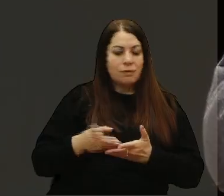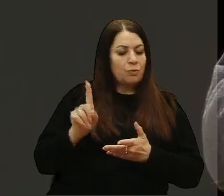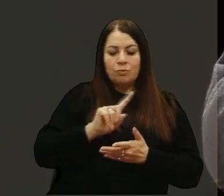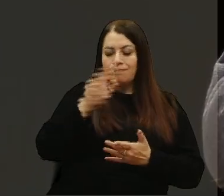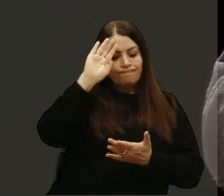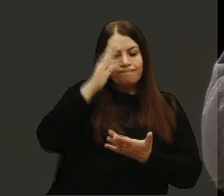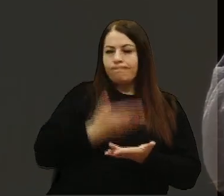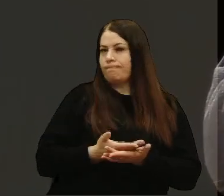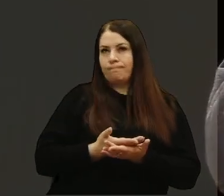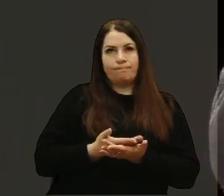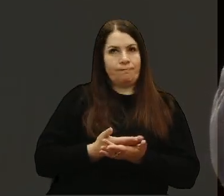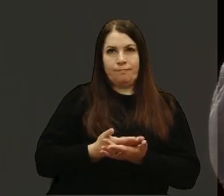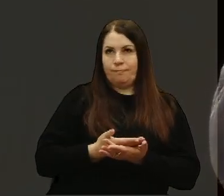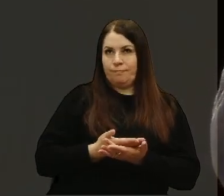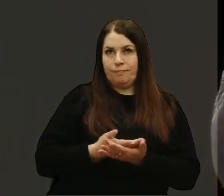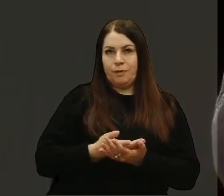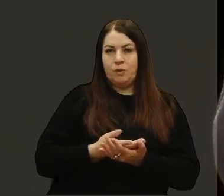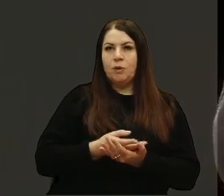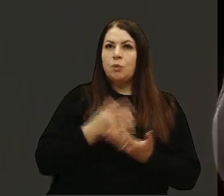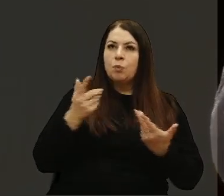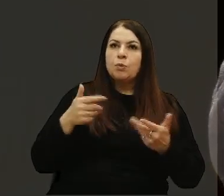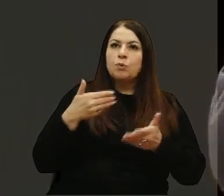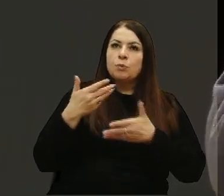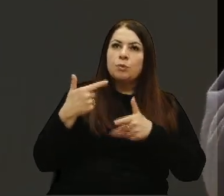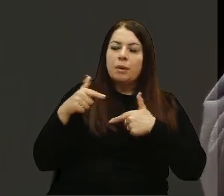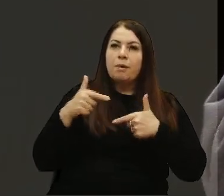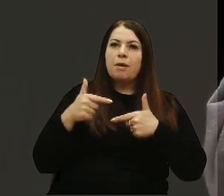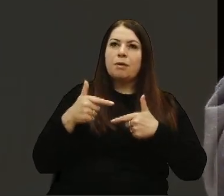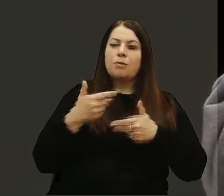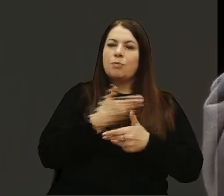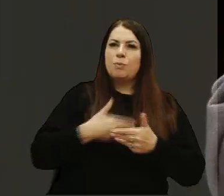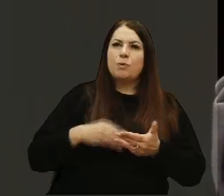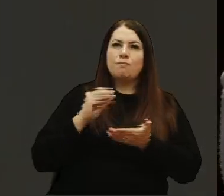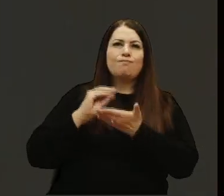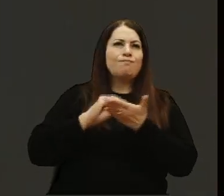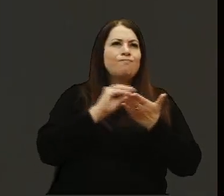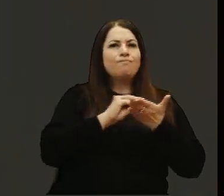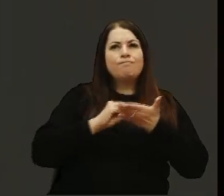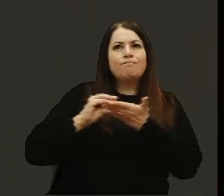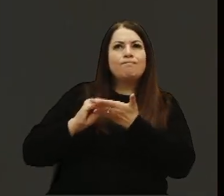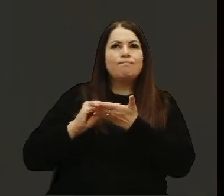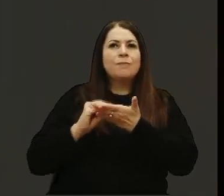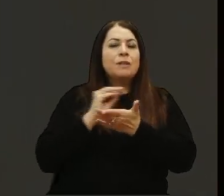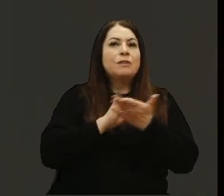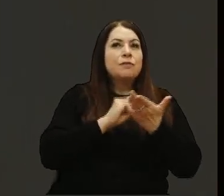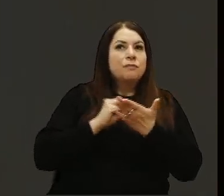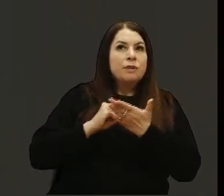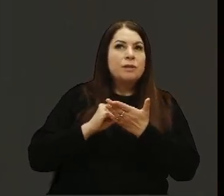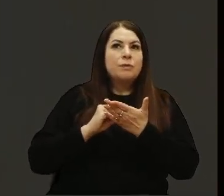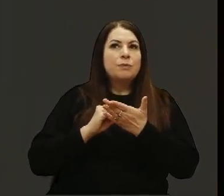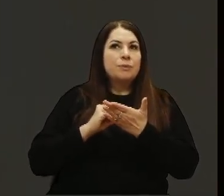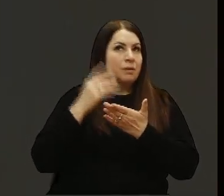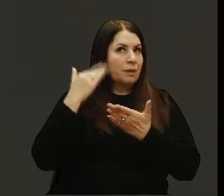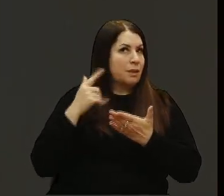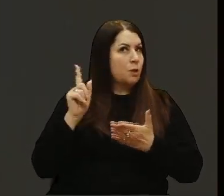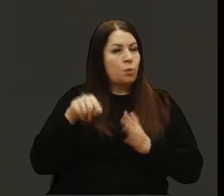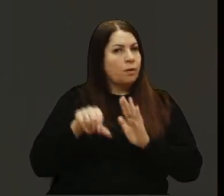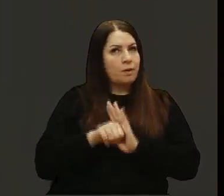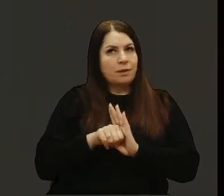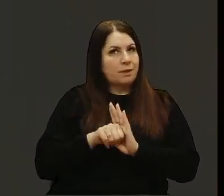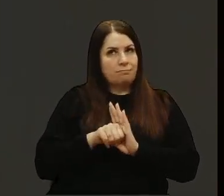inacreditável quanto o serviço público é ineficiente. Mas ser ineficiente, vereadora Daína, ainda não é crime.